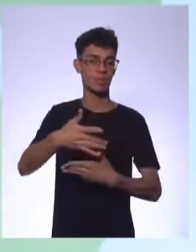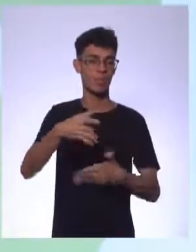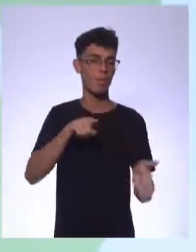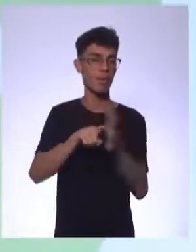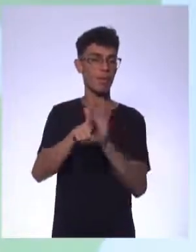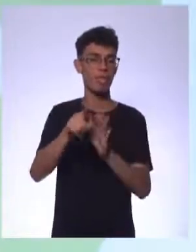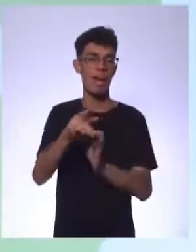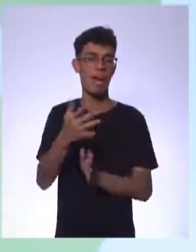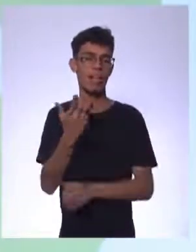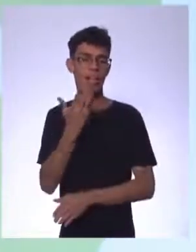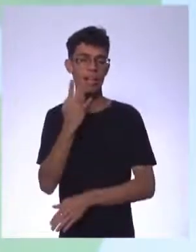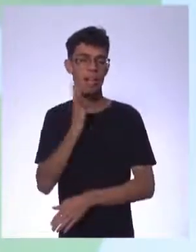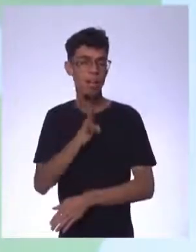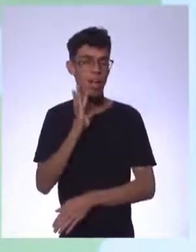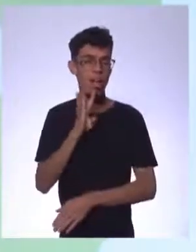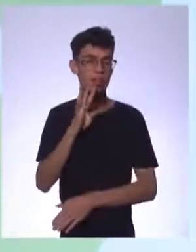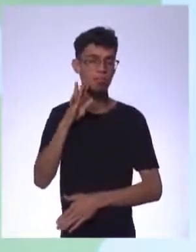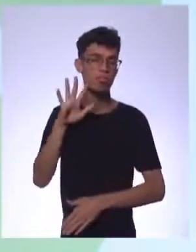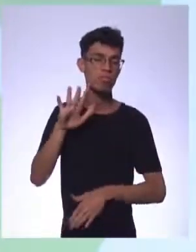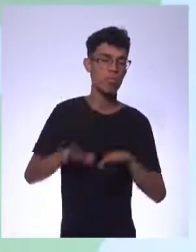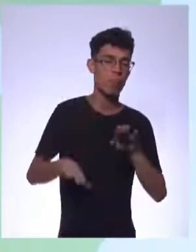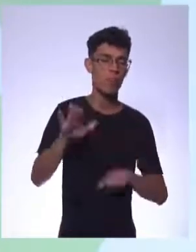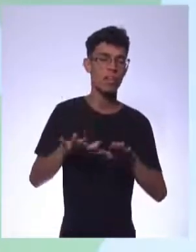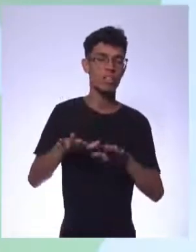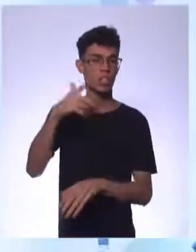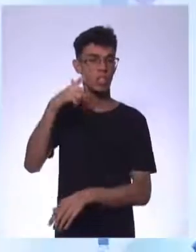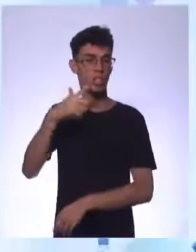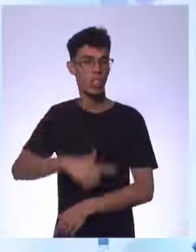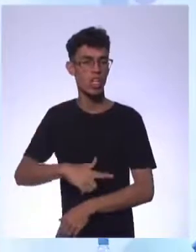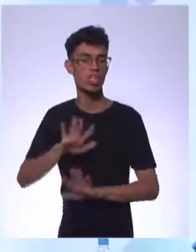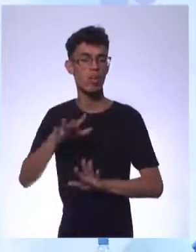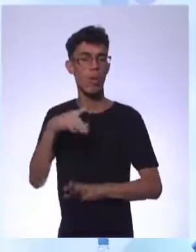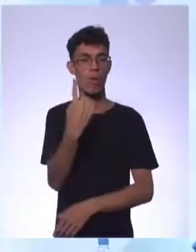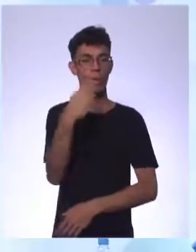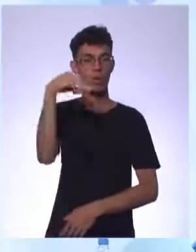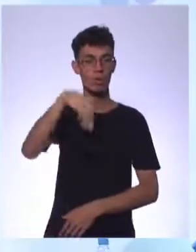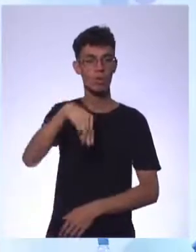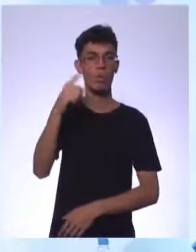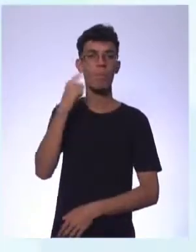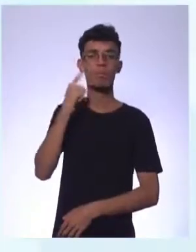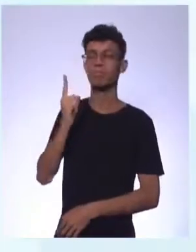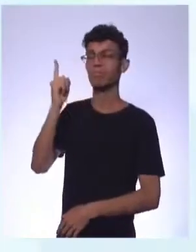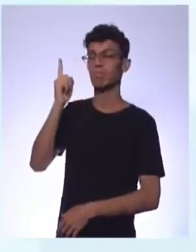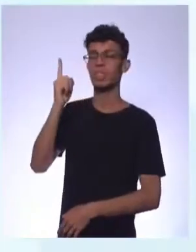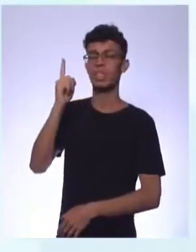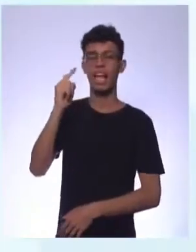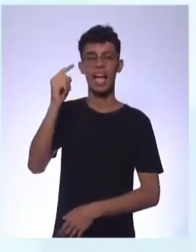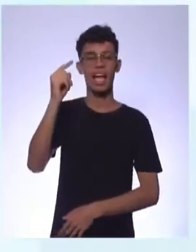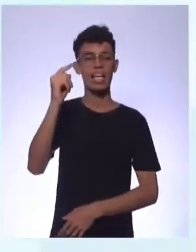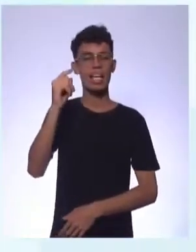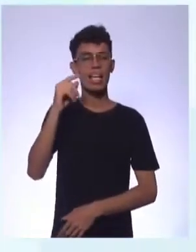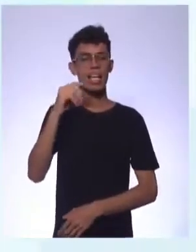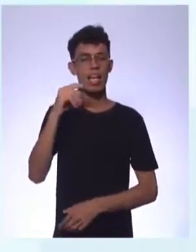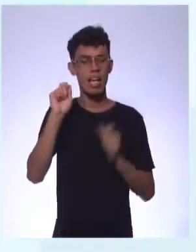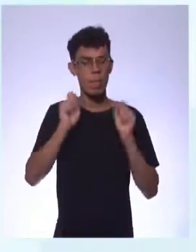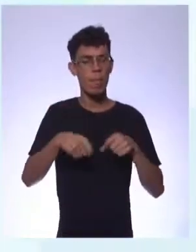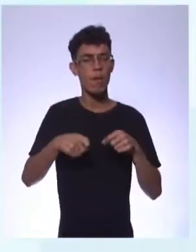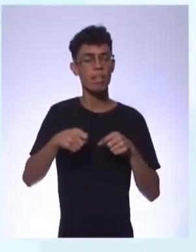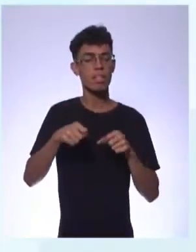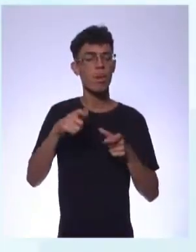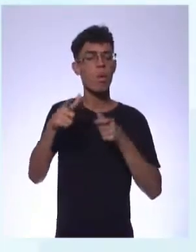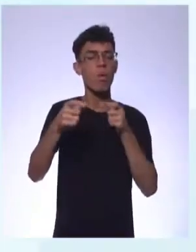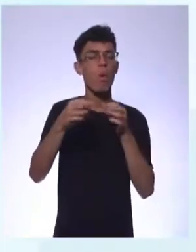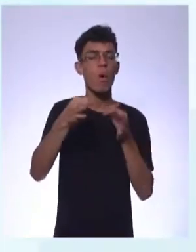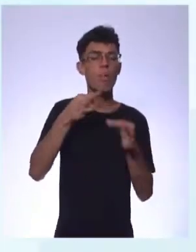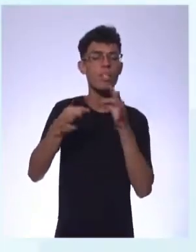legal, depende, outros falam que a pessoa é chata. Quer ver mais uma pergunta? Um minutinho, na tela. É possível saber opinar de maneira adequada